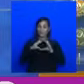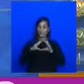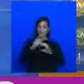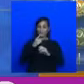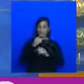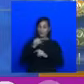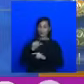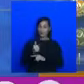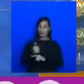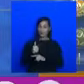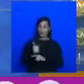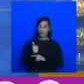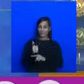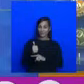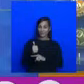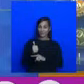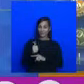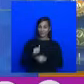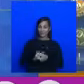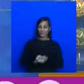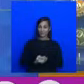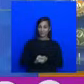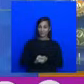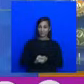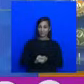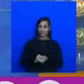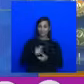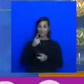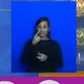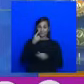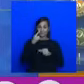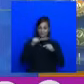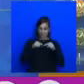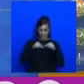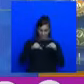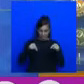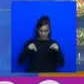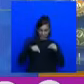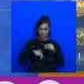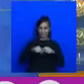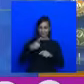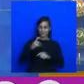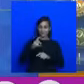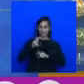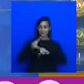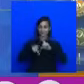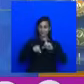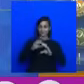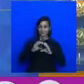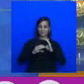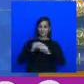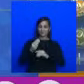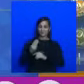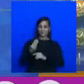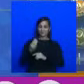vermelha, 11. Vermelha número 11. Vamos confirmar as 15 dezenas sorteadas no